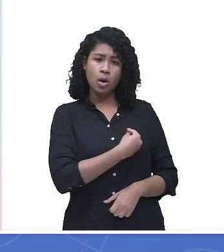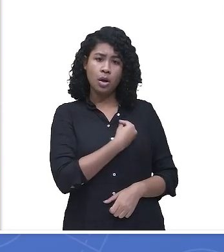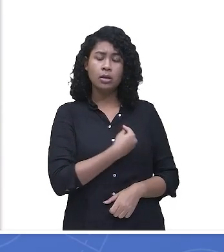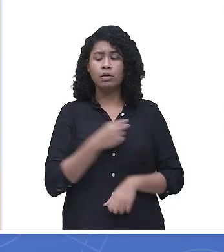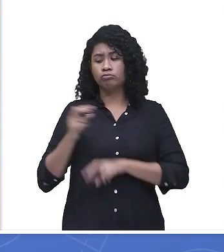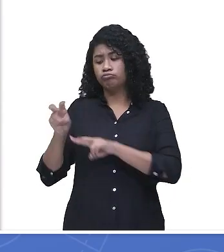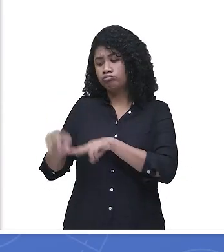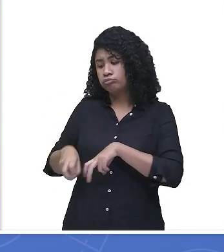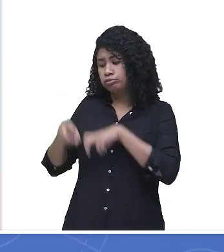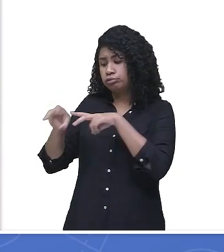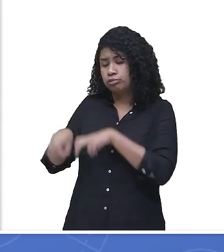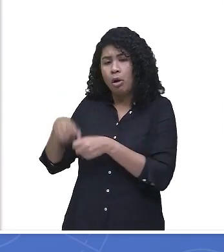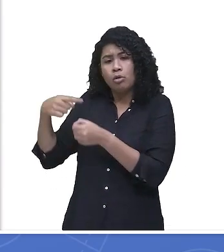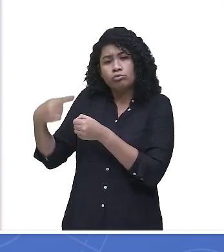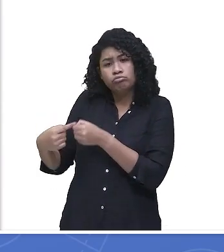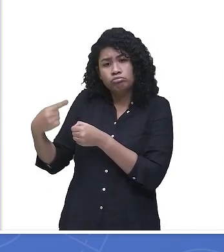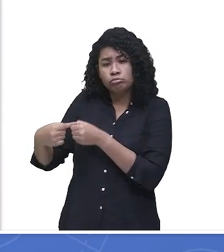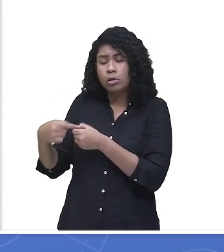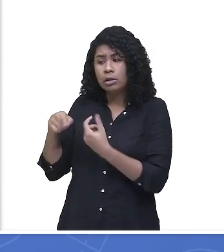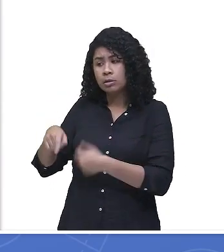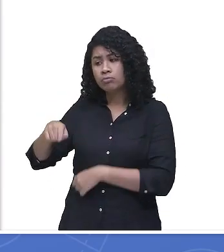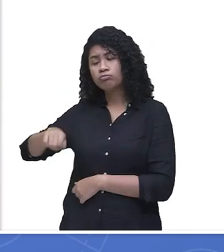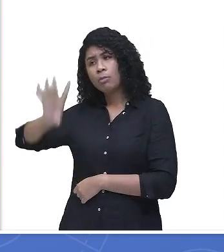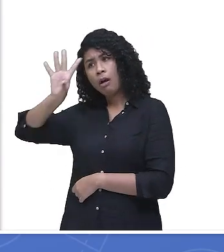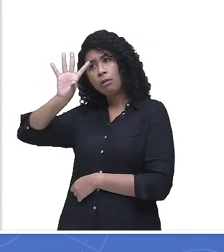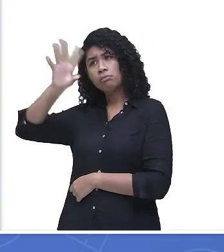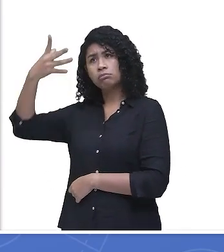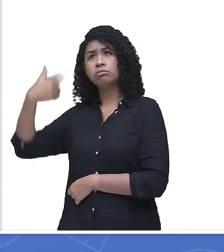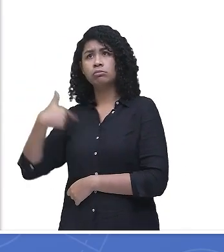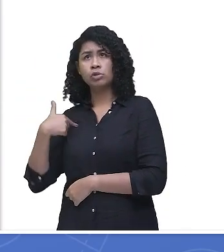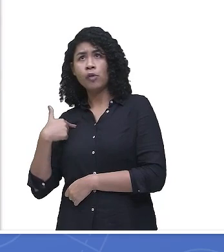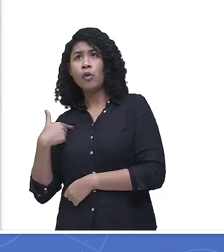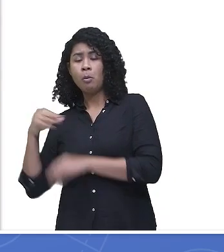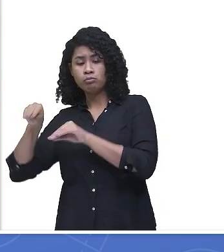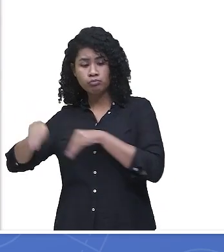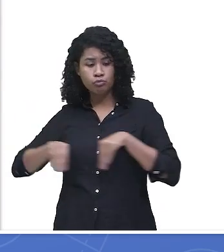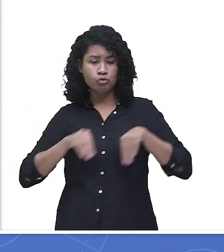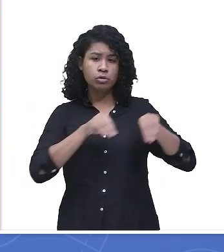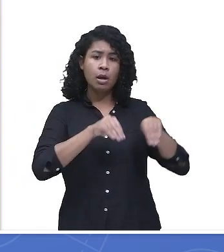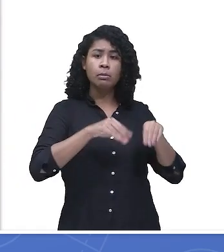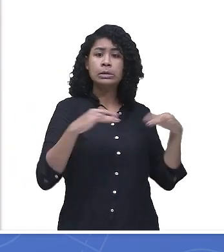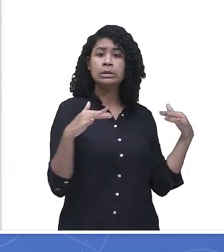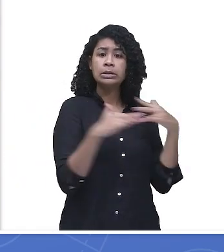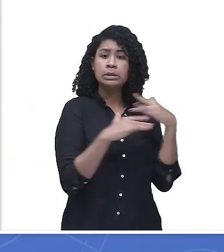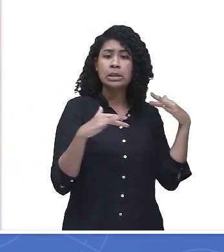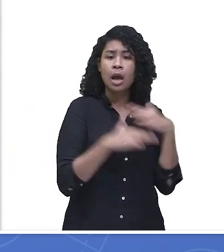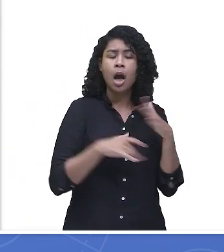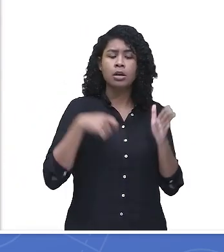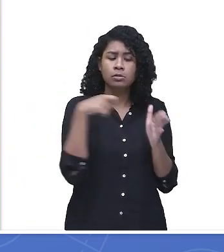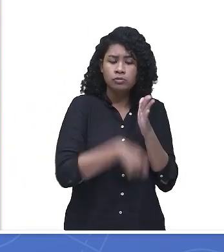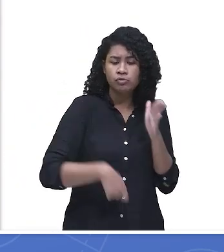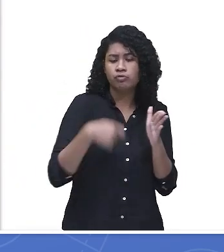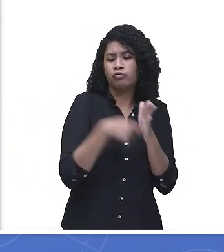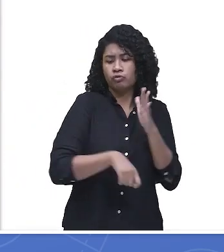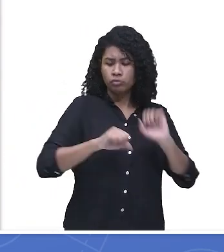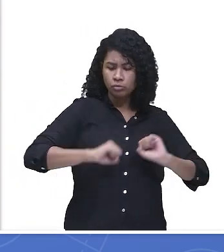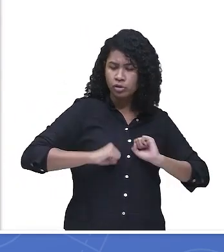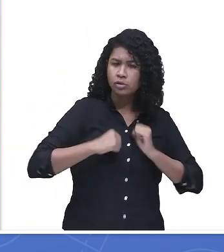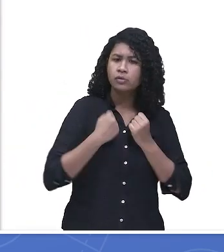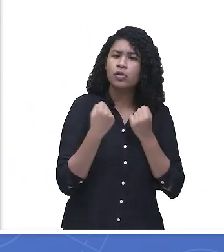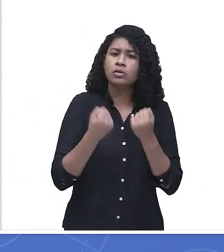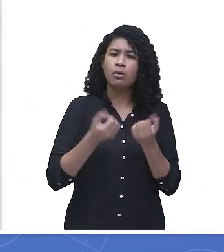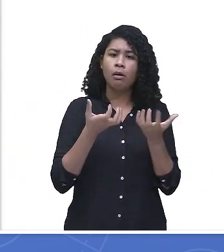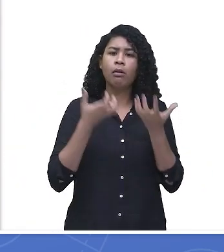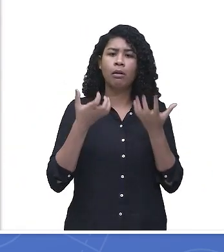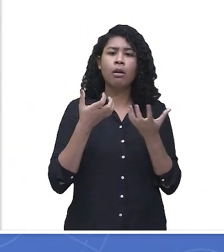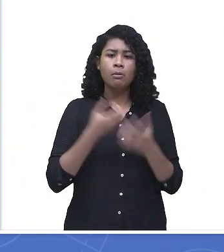rural, no interior, decide sair daquele lugar e tentar a vida na cidade, né? Lutar, alcançar um sonho lá na cidade. O que